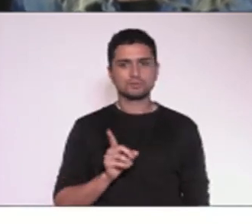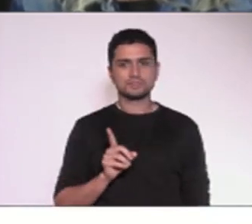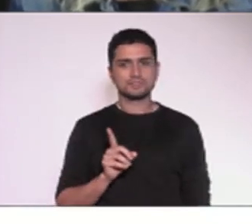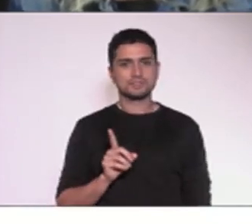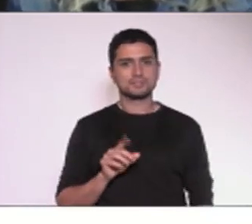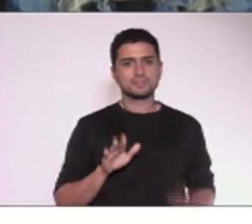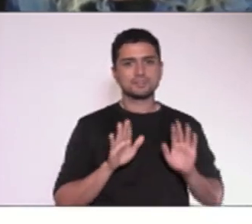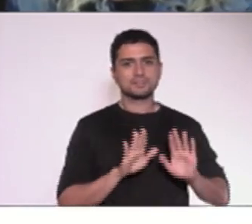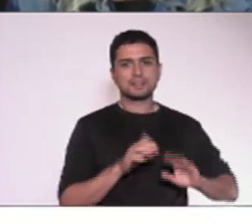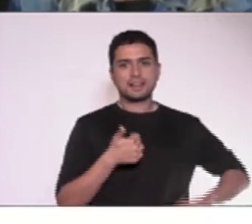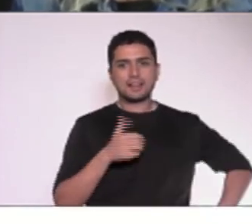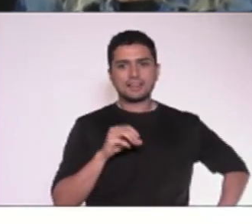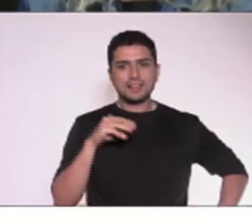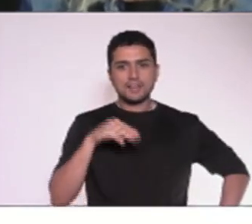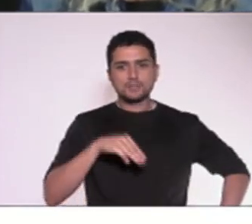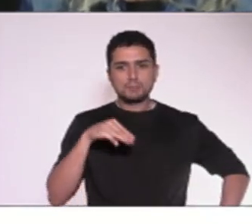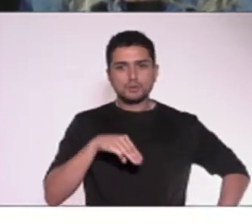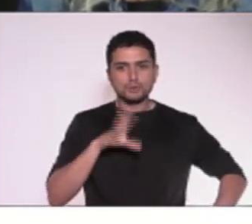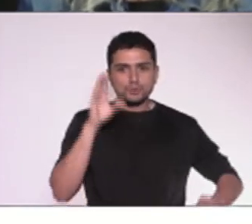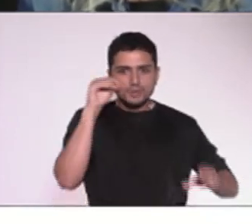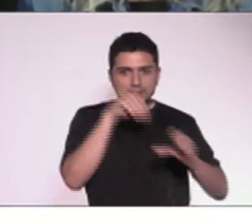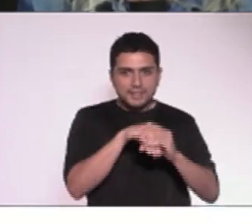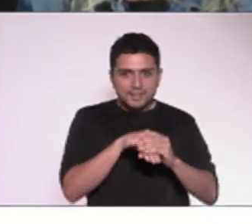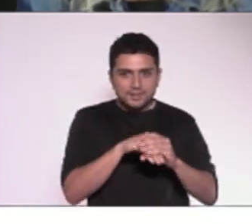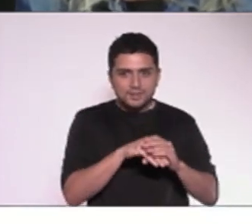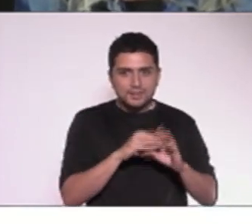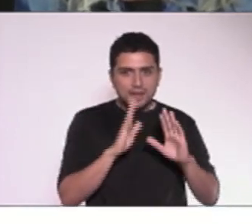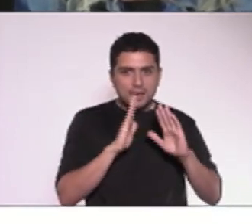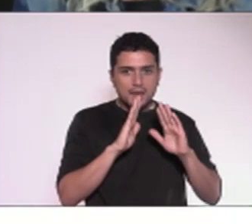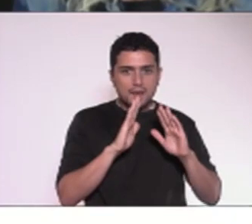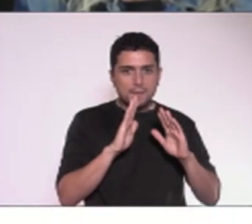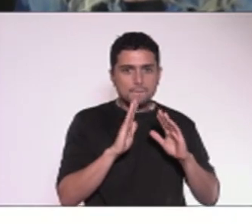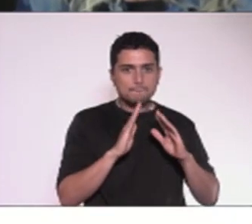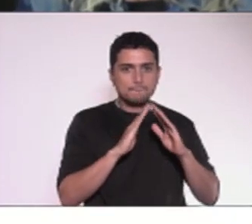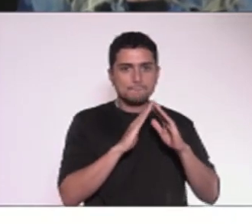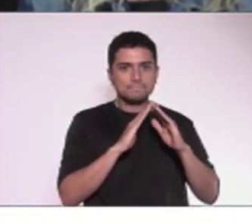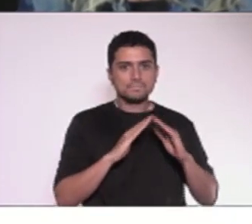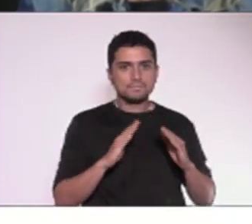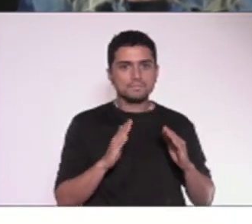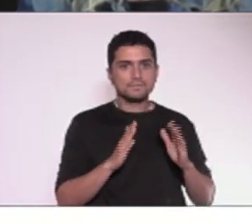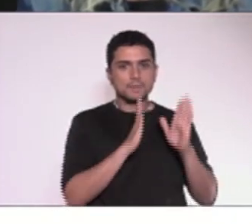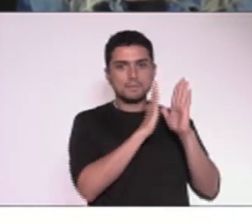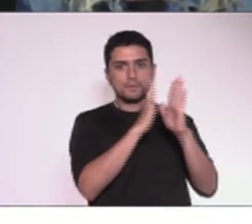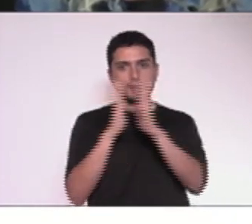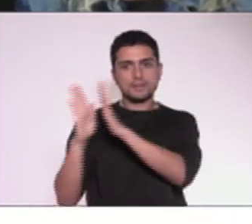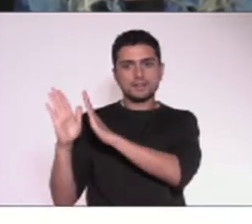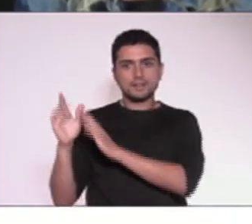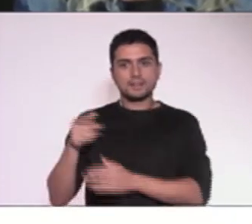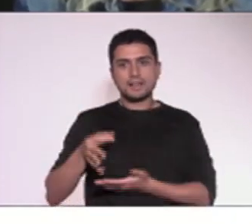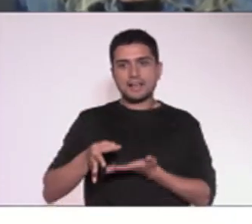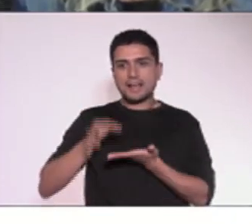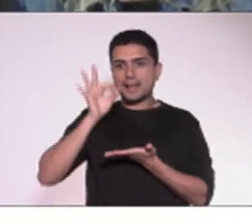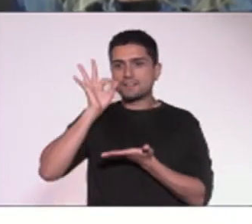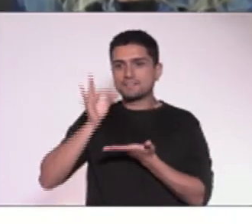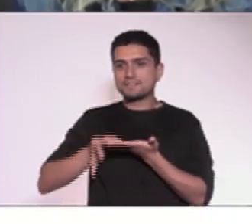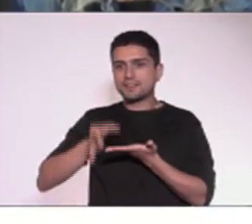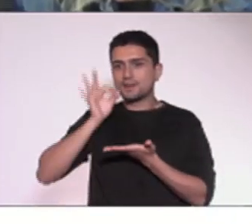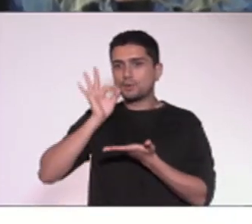ficar 10 minutos dentro da biblioteca. Era engraçado, tomava uns 480 cafezinhos por dia.